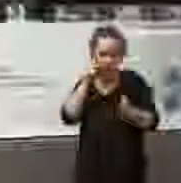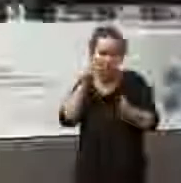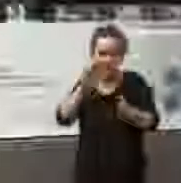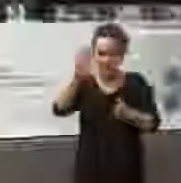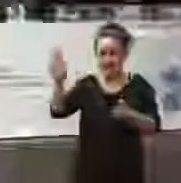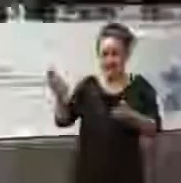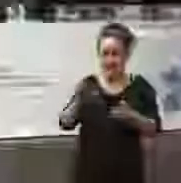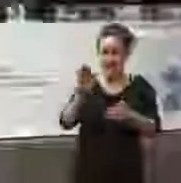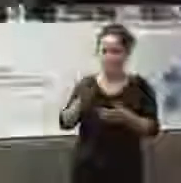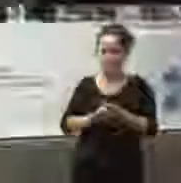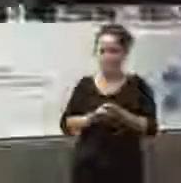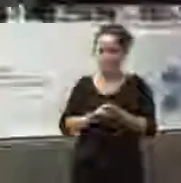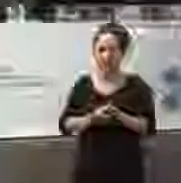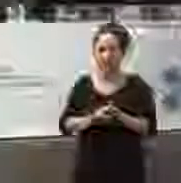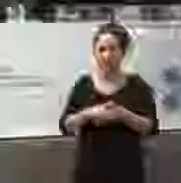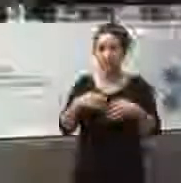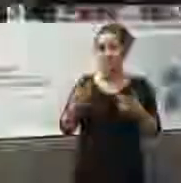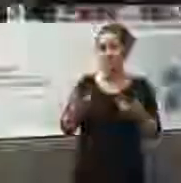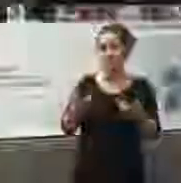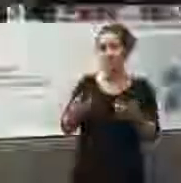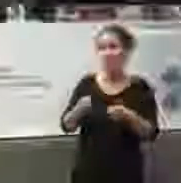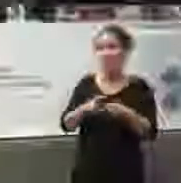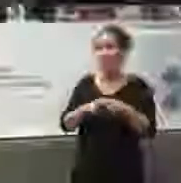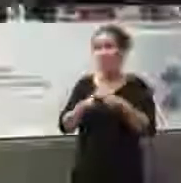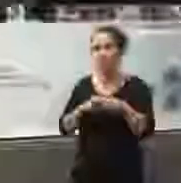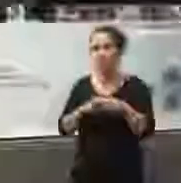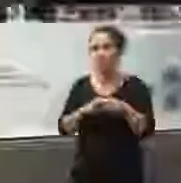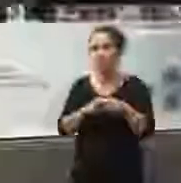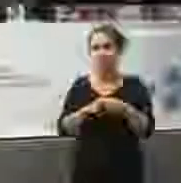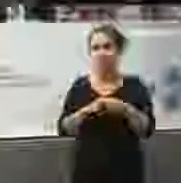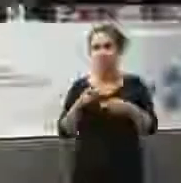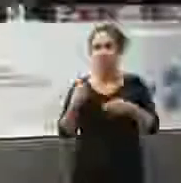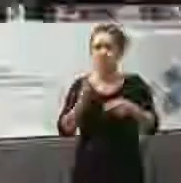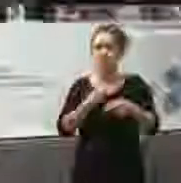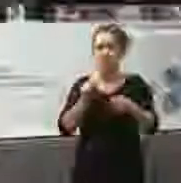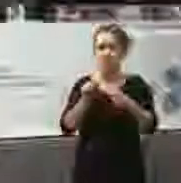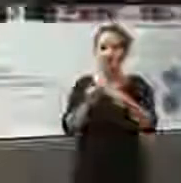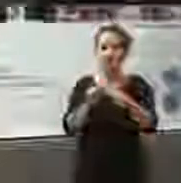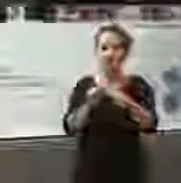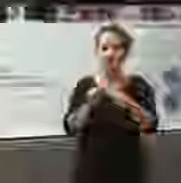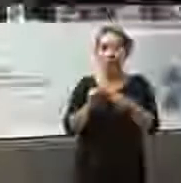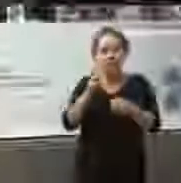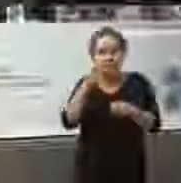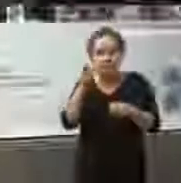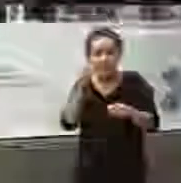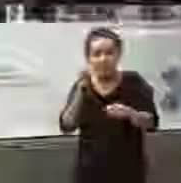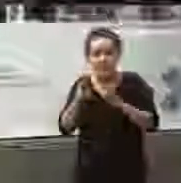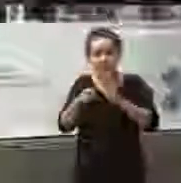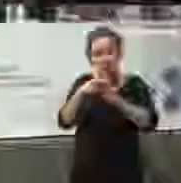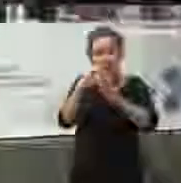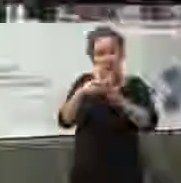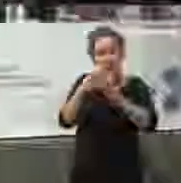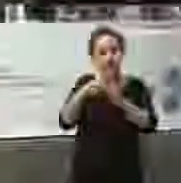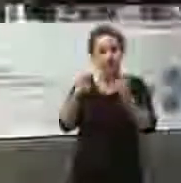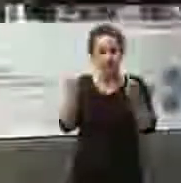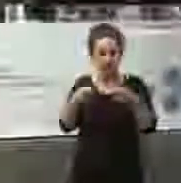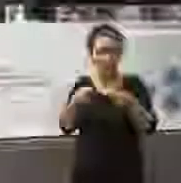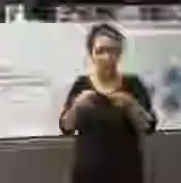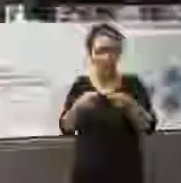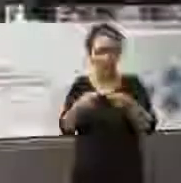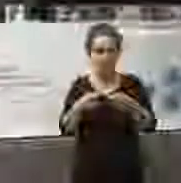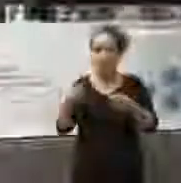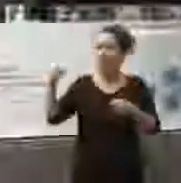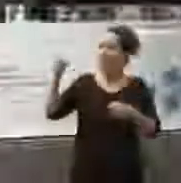e aí por conta disso nós vamos falar de regulação como a possibilidade uma